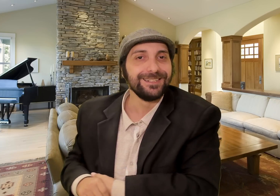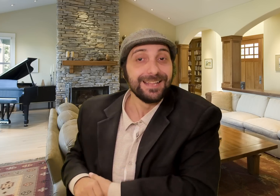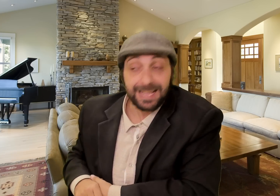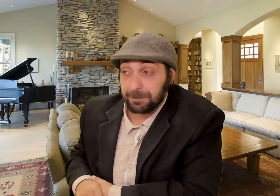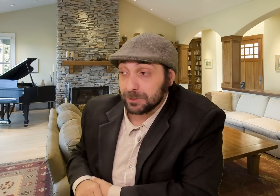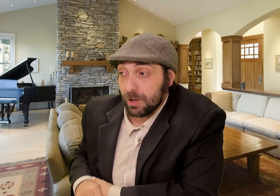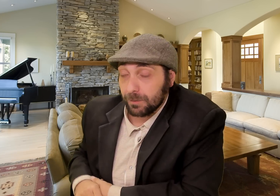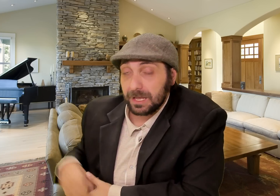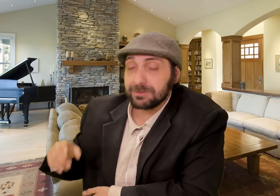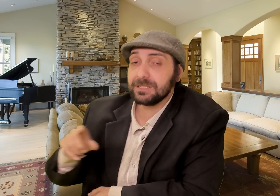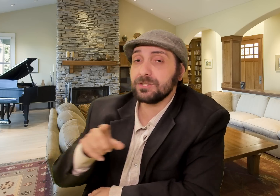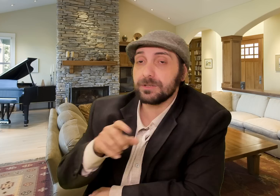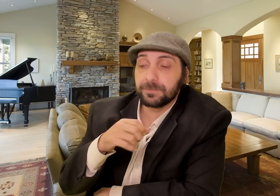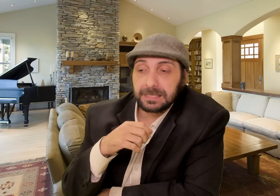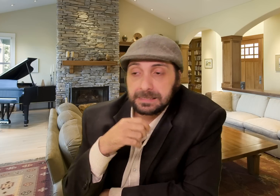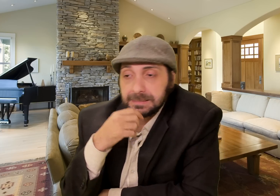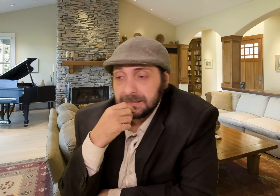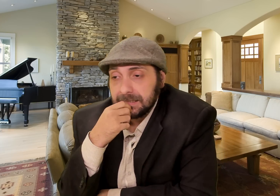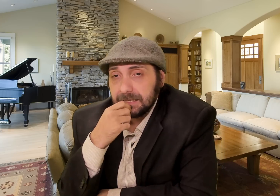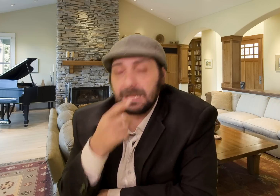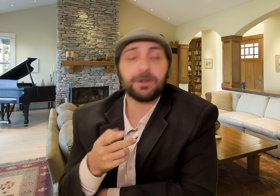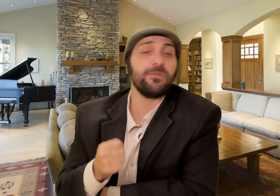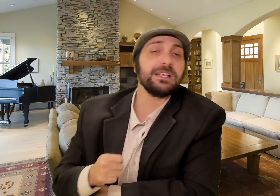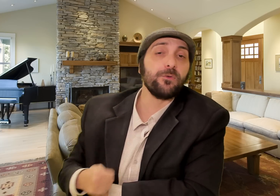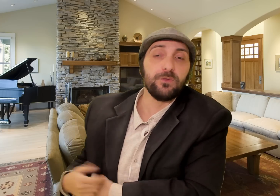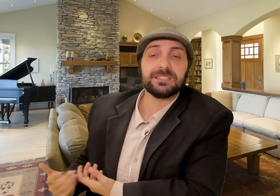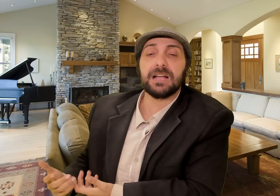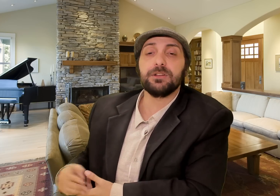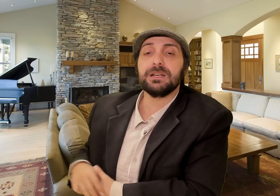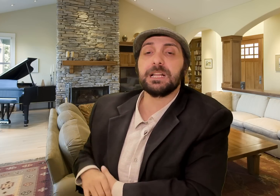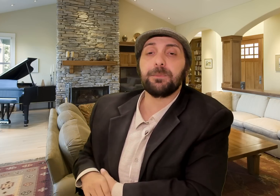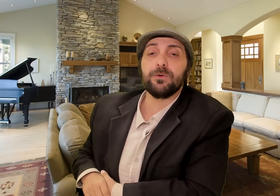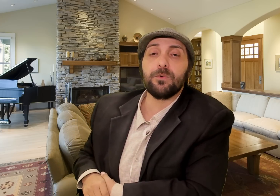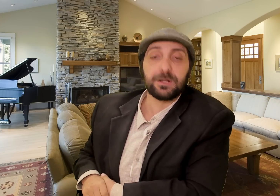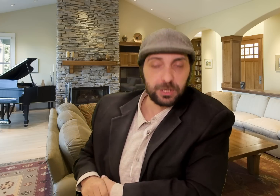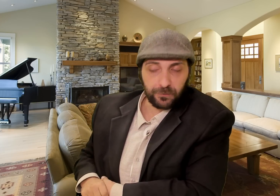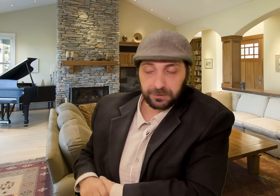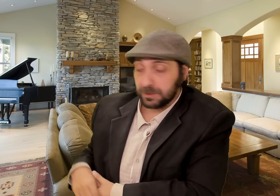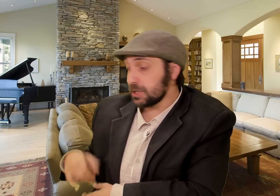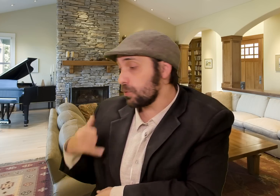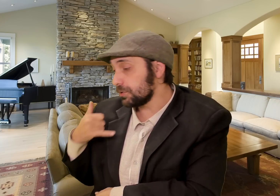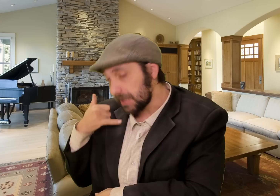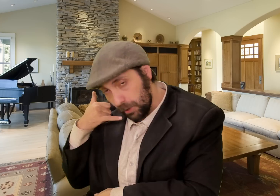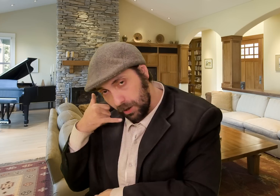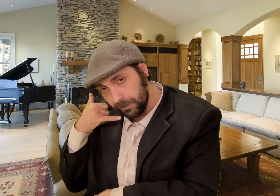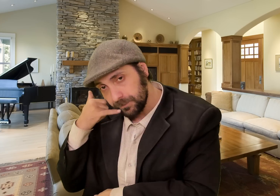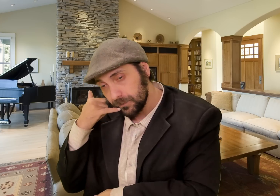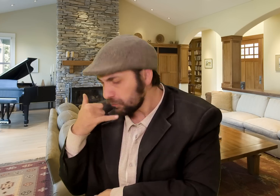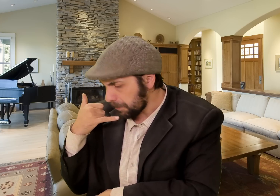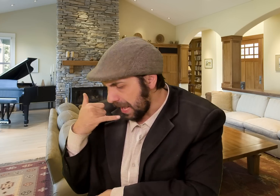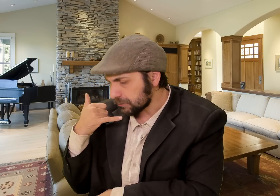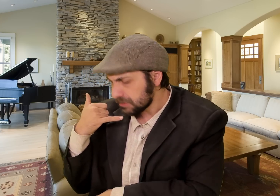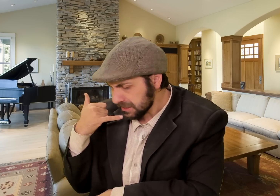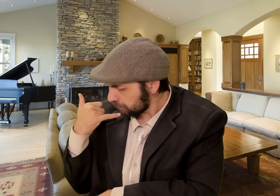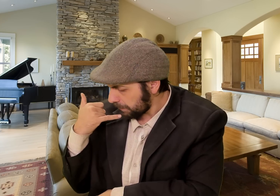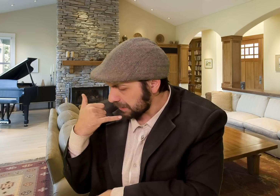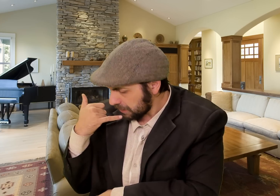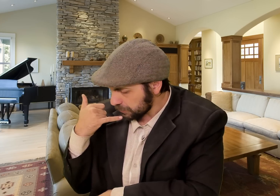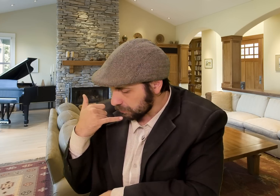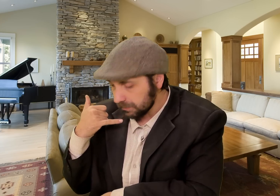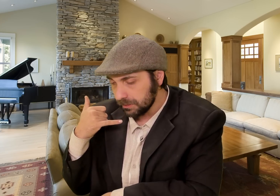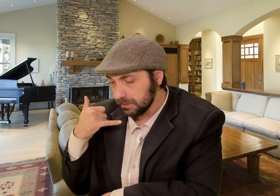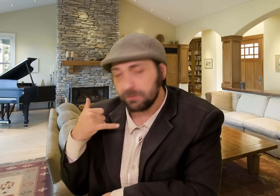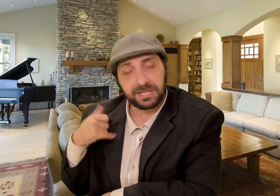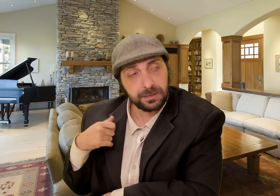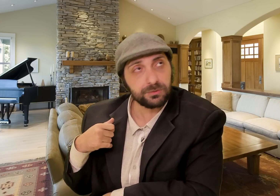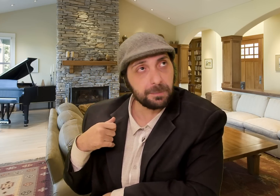é pessoal é o seguinte Lembra que eu falei que o fluxo estava dando uma ligada para o Pacheco falando Pacheco na moral não tem pacto você sabe